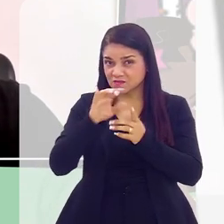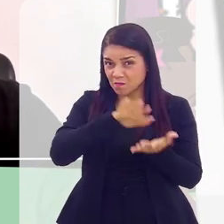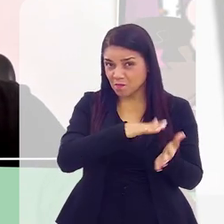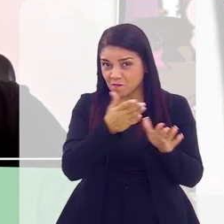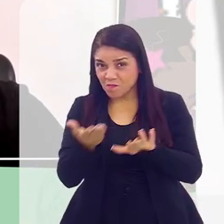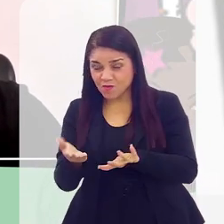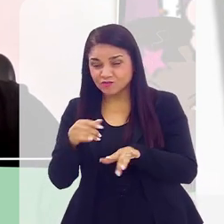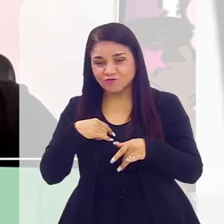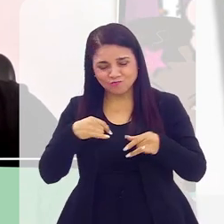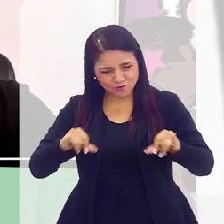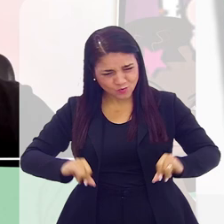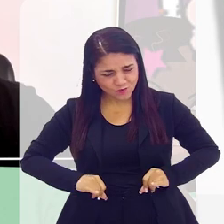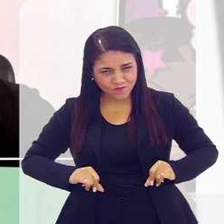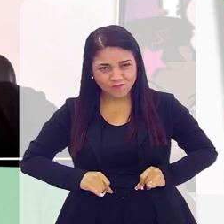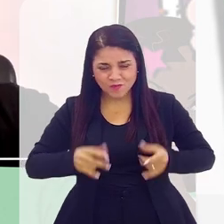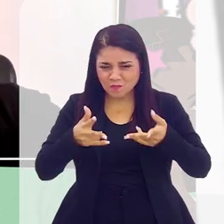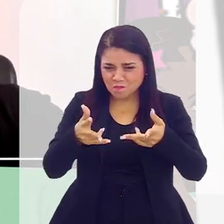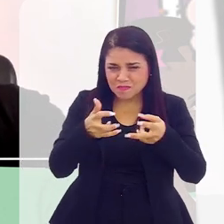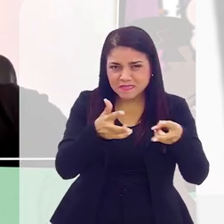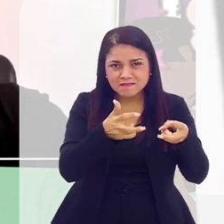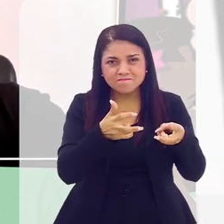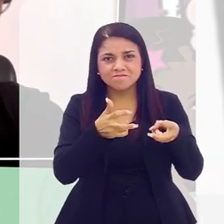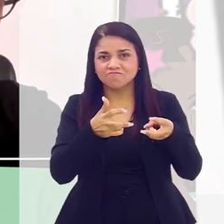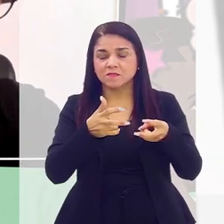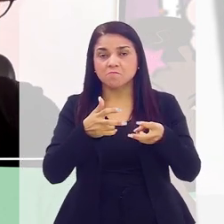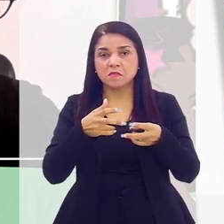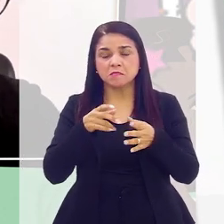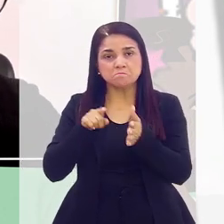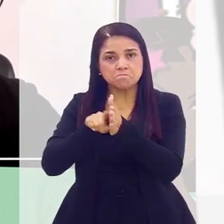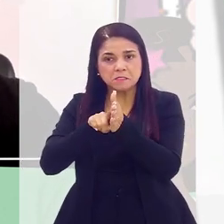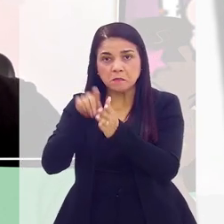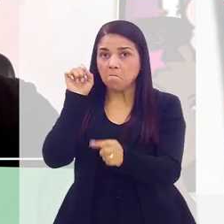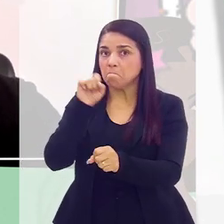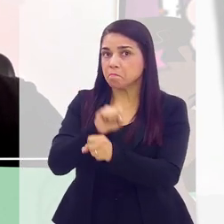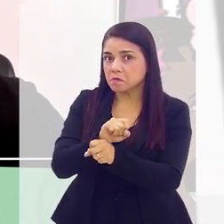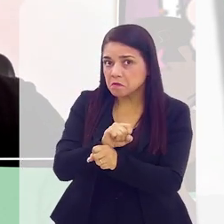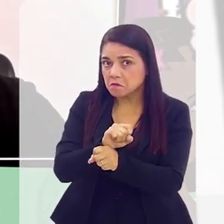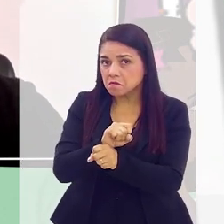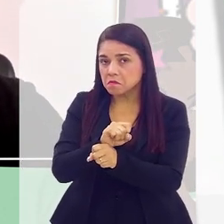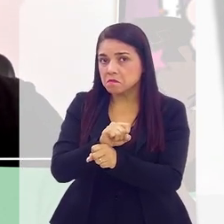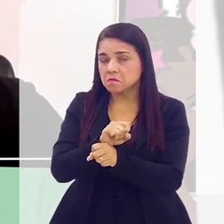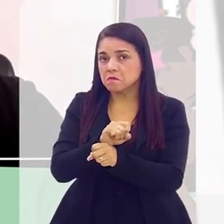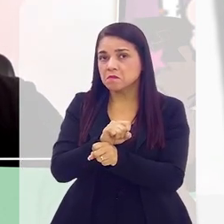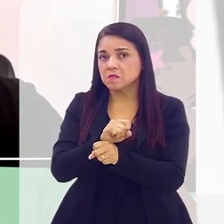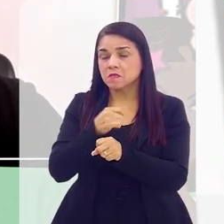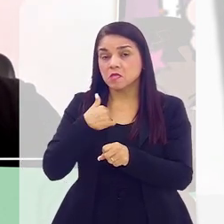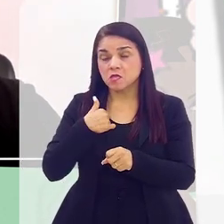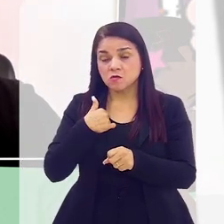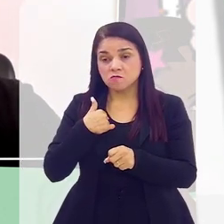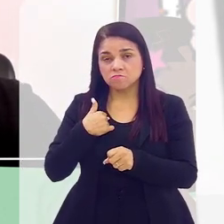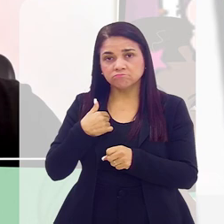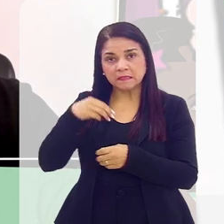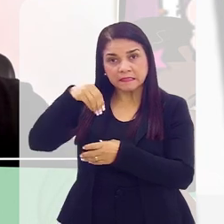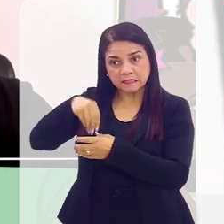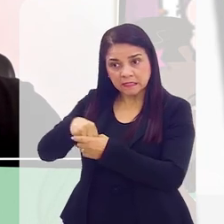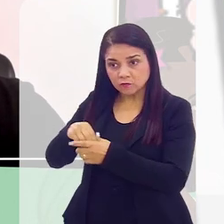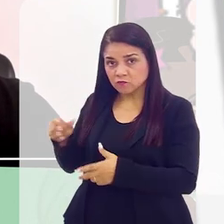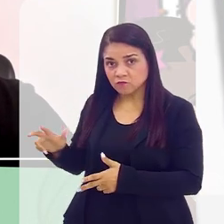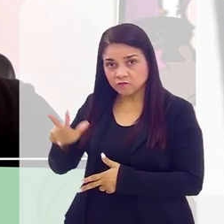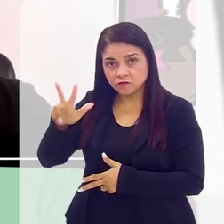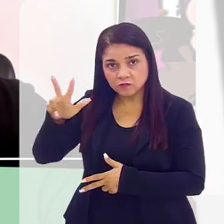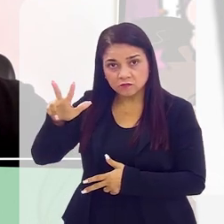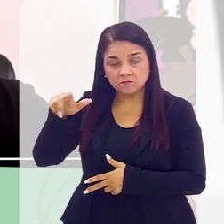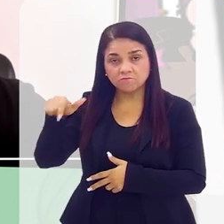vida, eu vi que o sofrimento era imenso. A pesquisa, no primeiro momento, nem foi para frente. Eu me vi no Vidigal